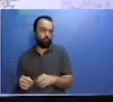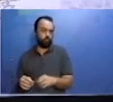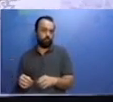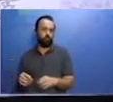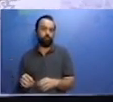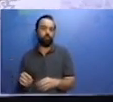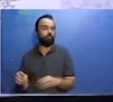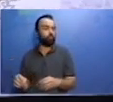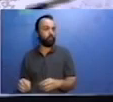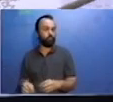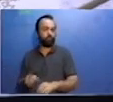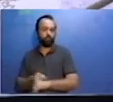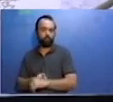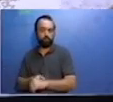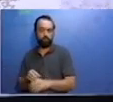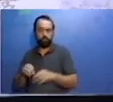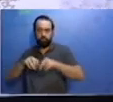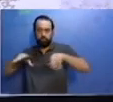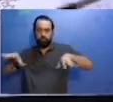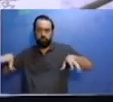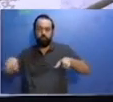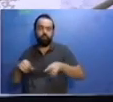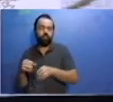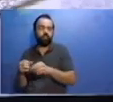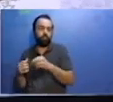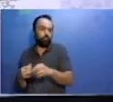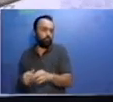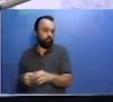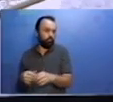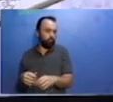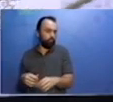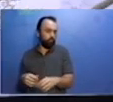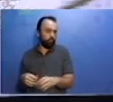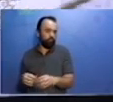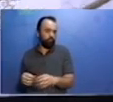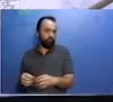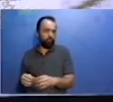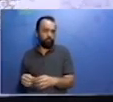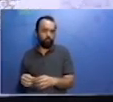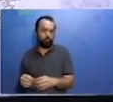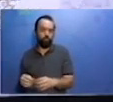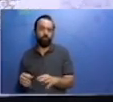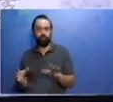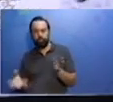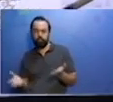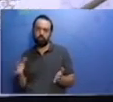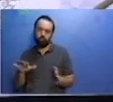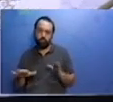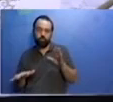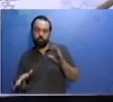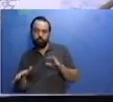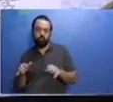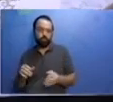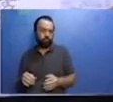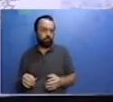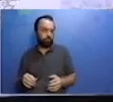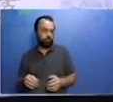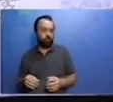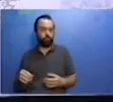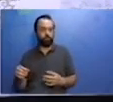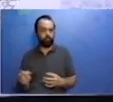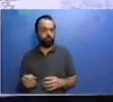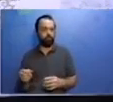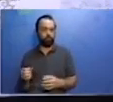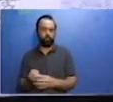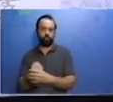que é momento de se multiplicar, de se reproduzir, e esse momento de se reproduzir varia de fungo para fungo. Tem fungos, por exemplo, que